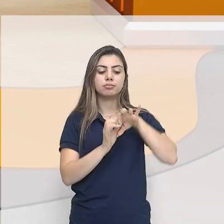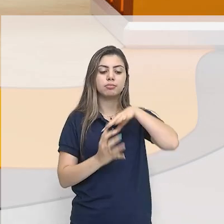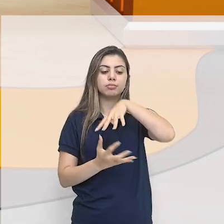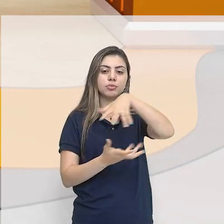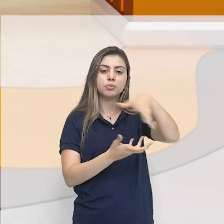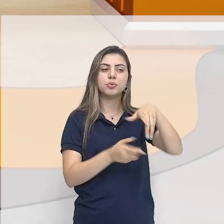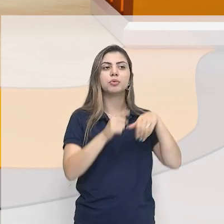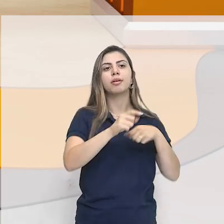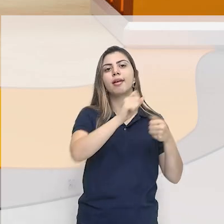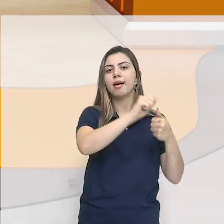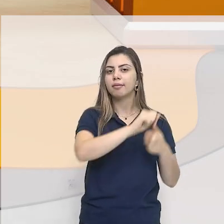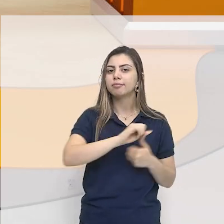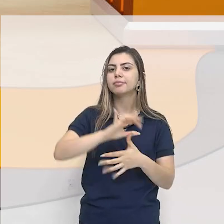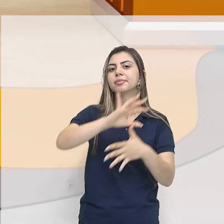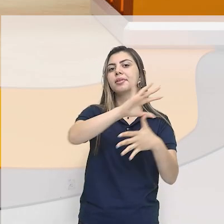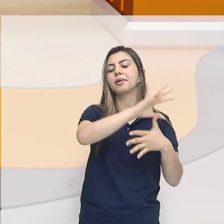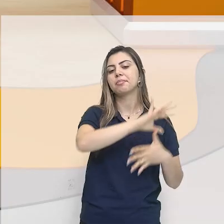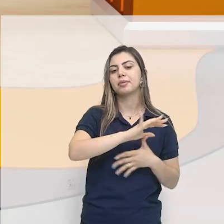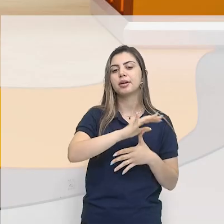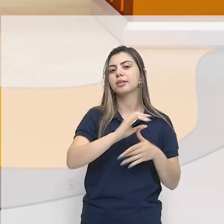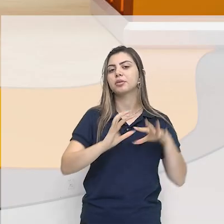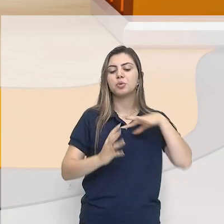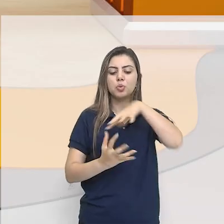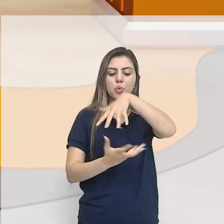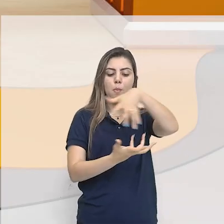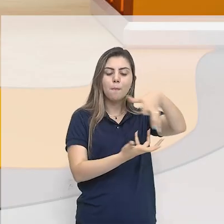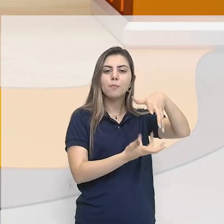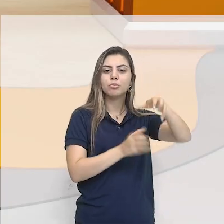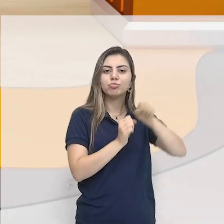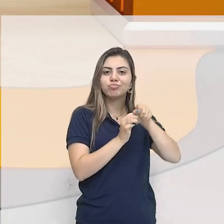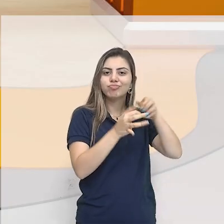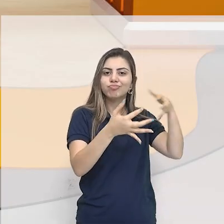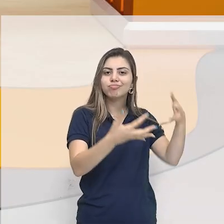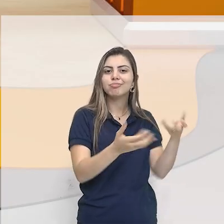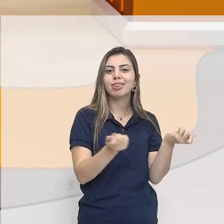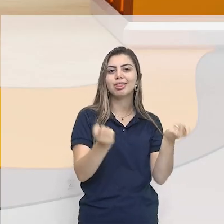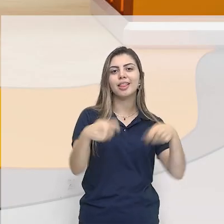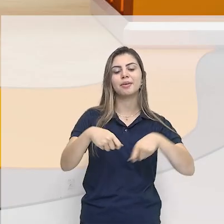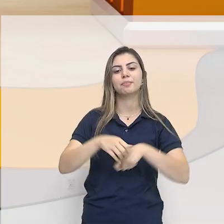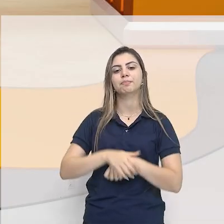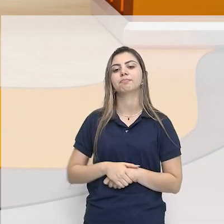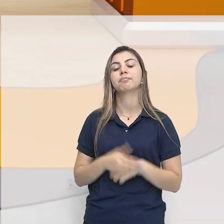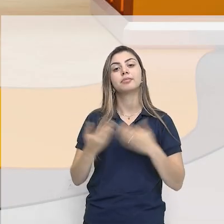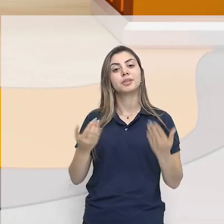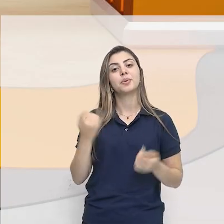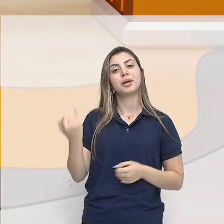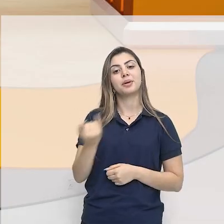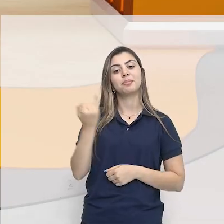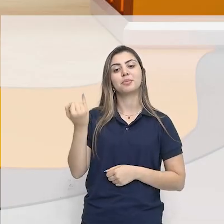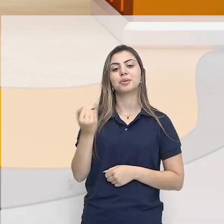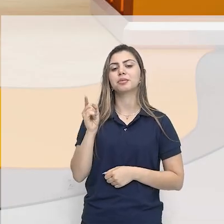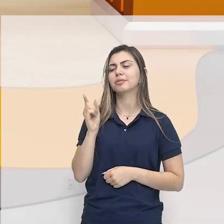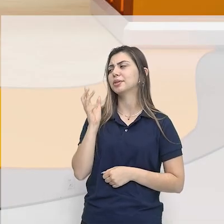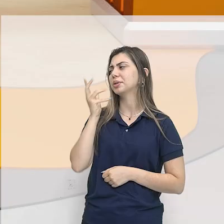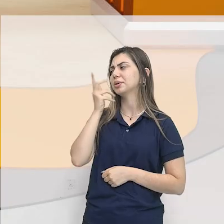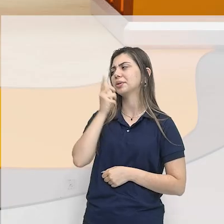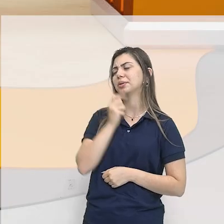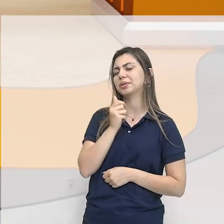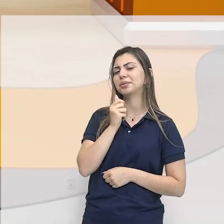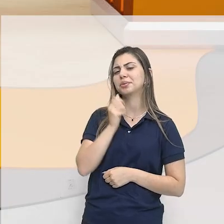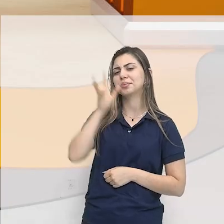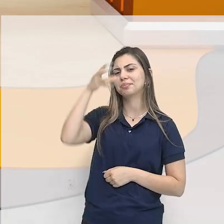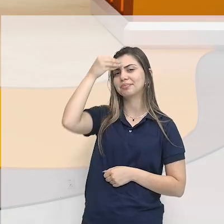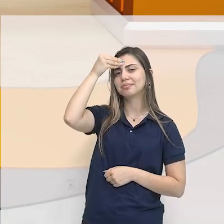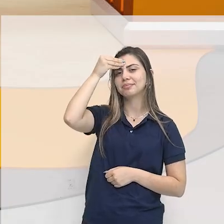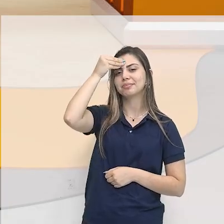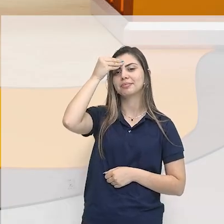então, para as Américas e para tantas outras partes, então, né, do planeta, ok? Por isso a importância, então, olhar fofinho, não esquece